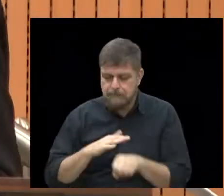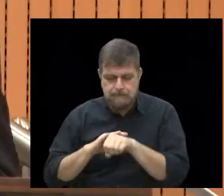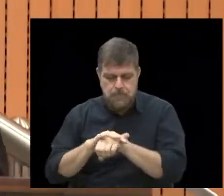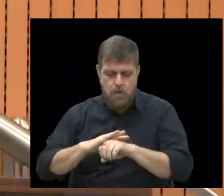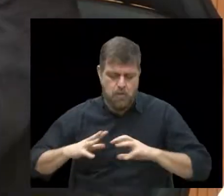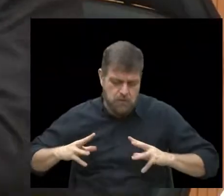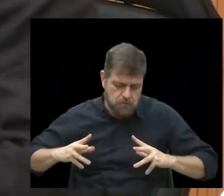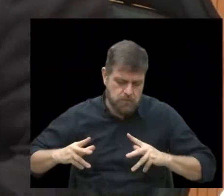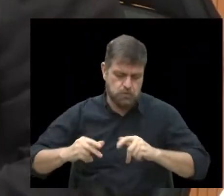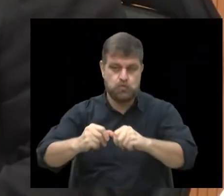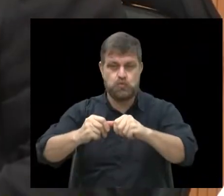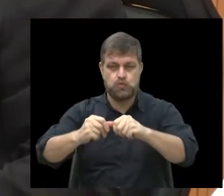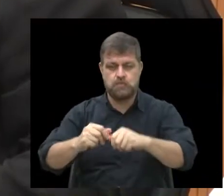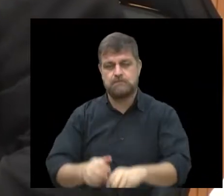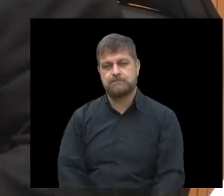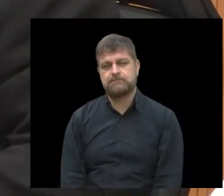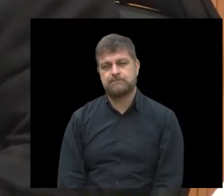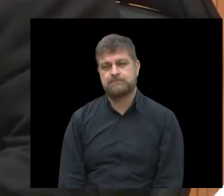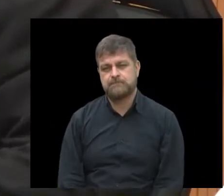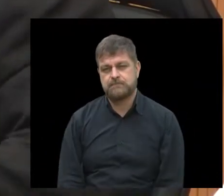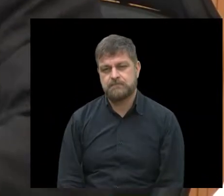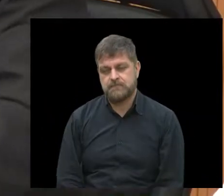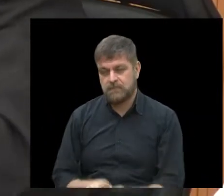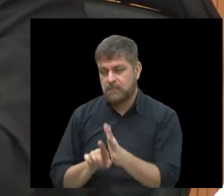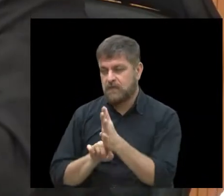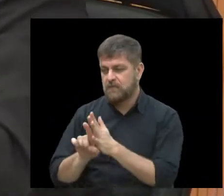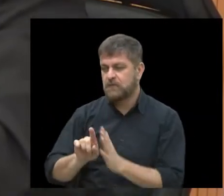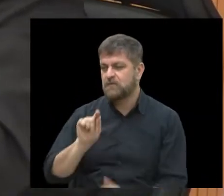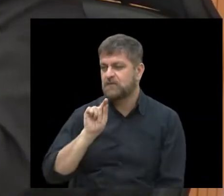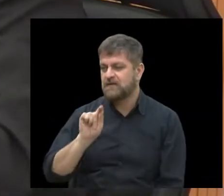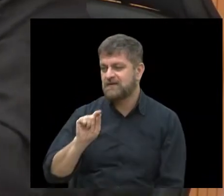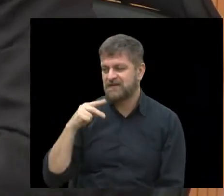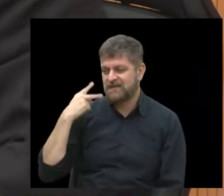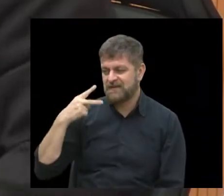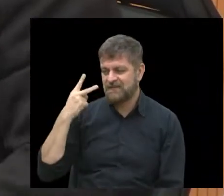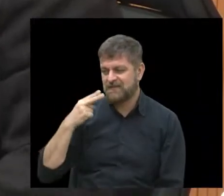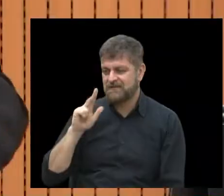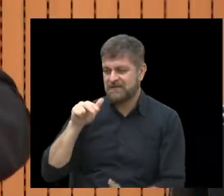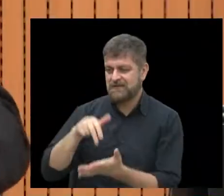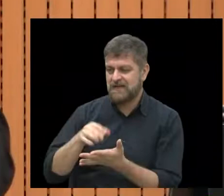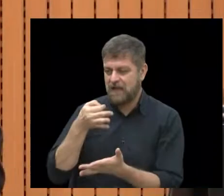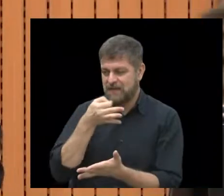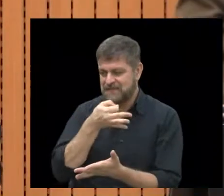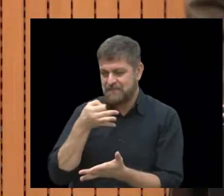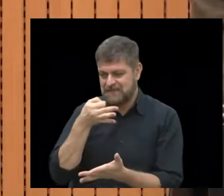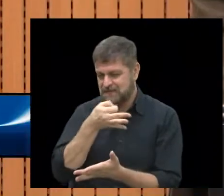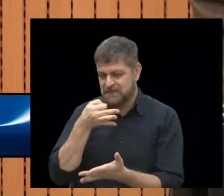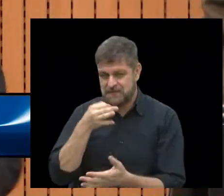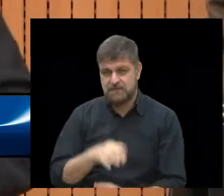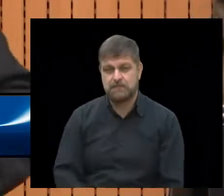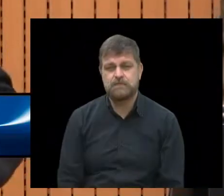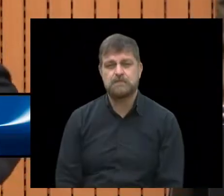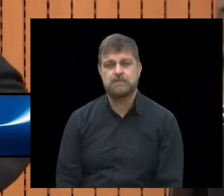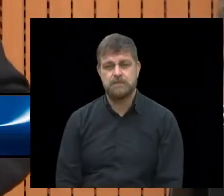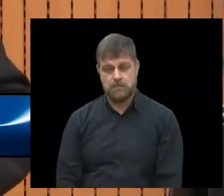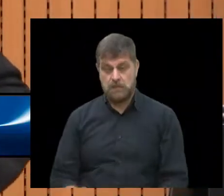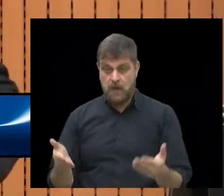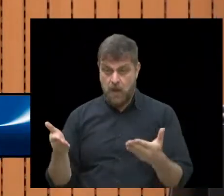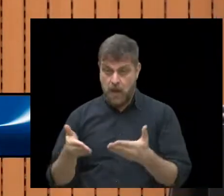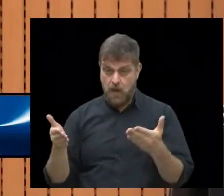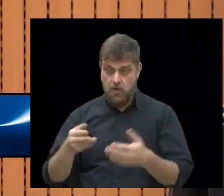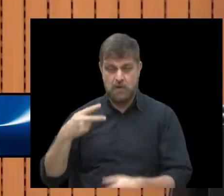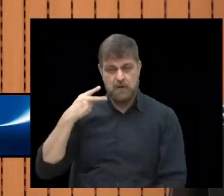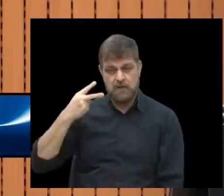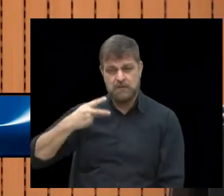noite. Obrigado, vereador Edson Ribeiro. Vereador Campos Filho, segundo secretário. Próximo vereador inscrito. Pois não, senhor presidente, doutor Marcos Bernardelli. O próximo